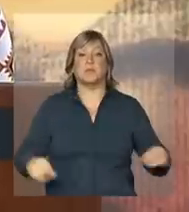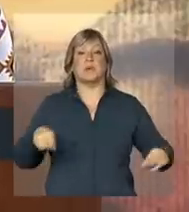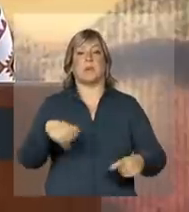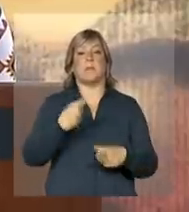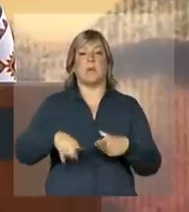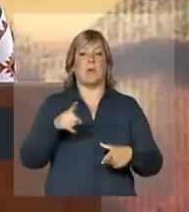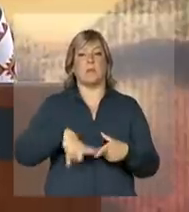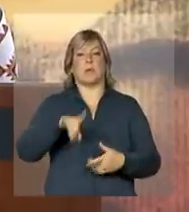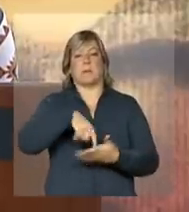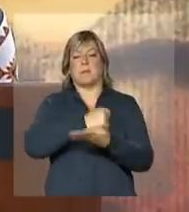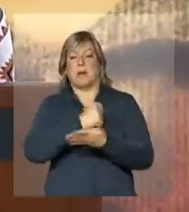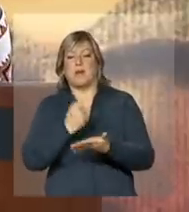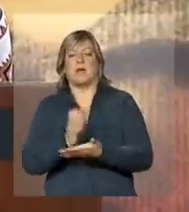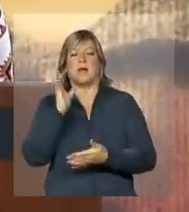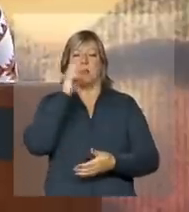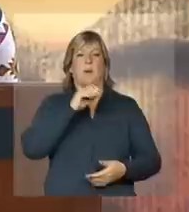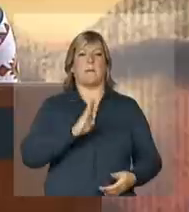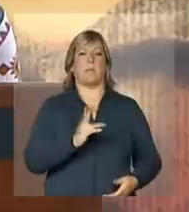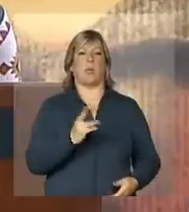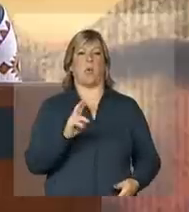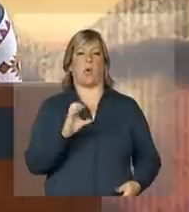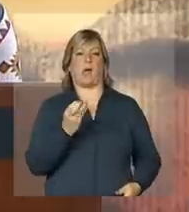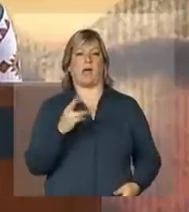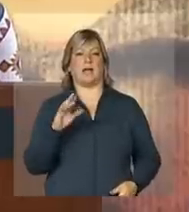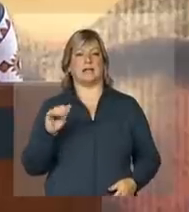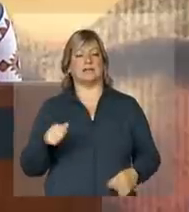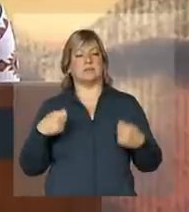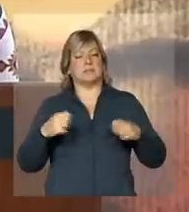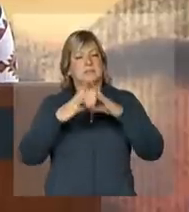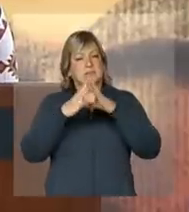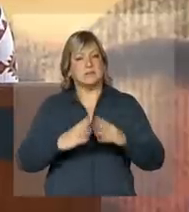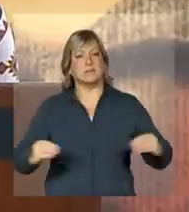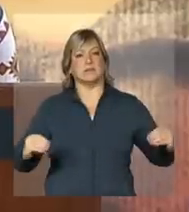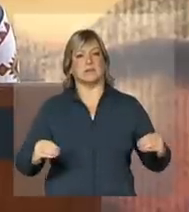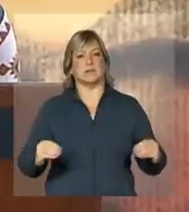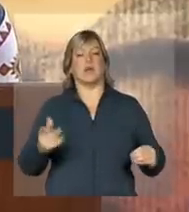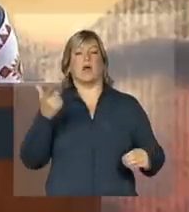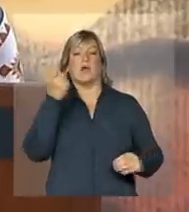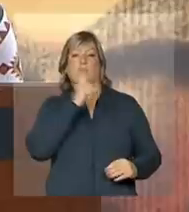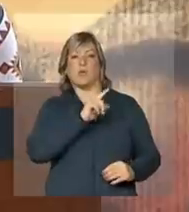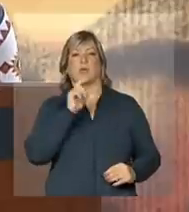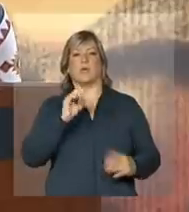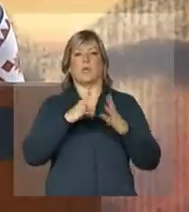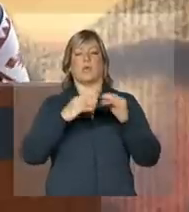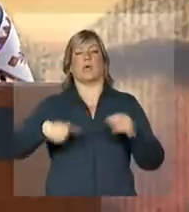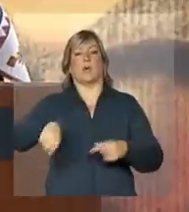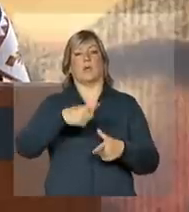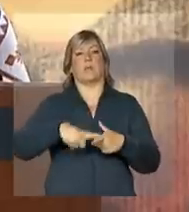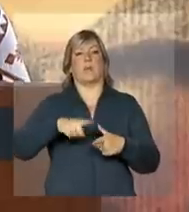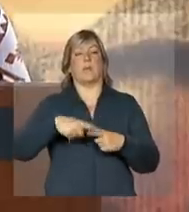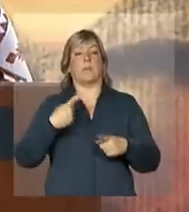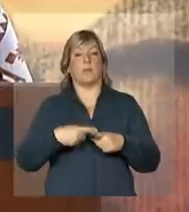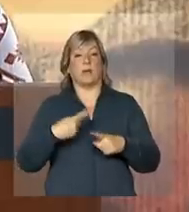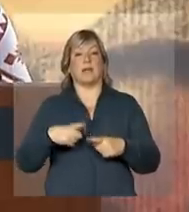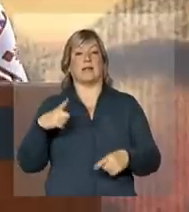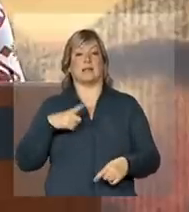sistema a gente consegue também quebrar um pouco essa politicagem que usa os programas sociais